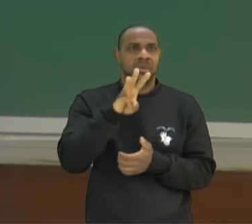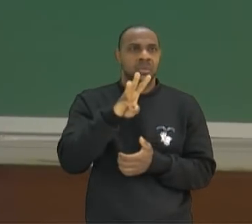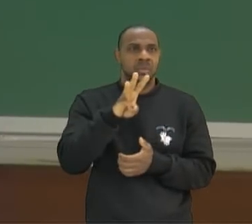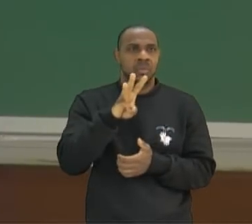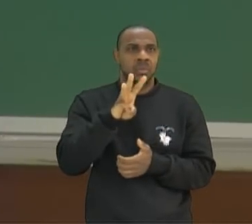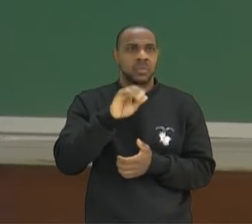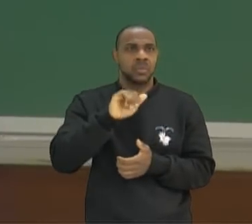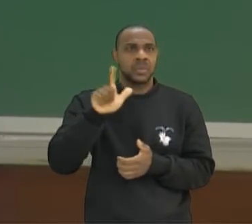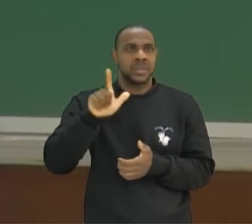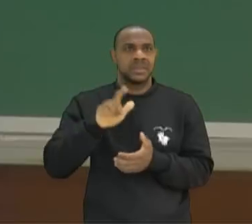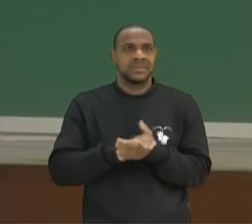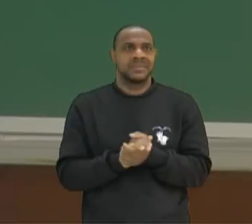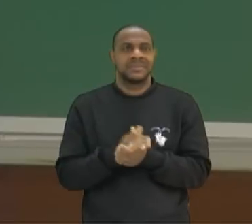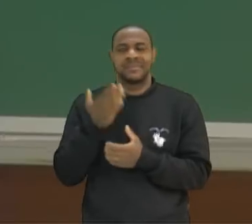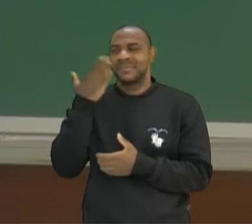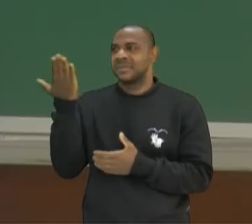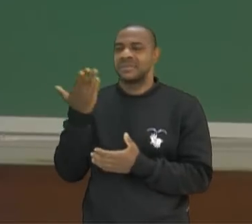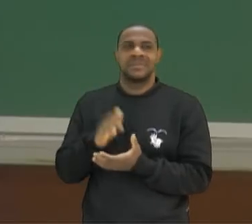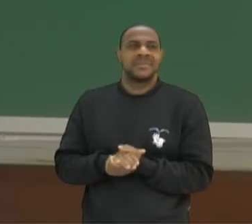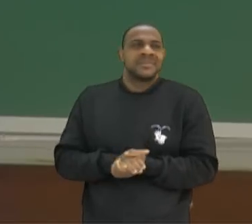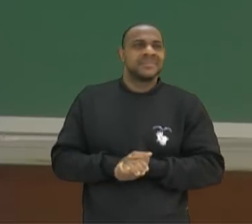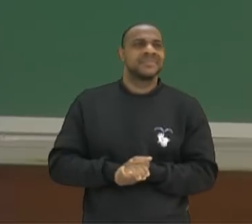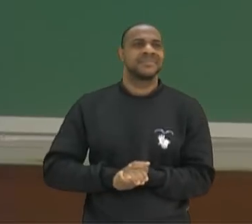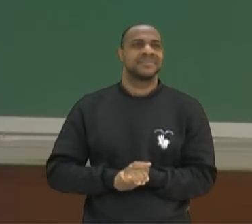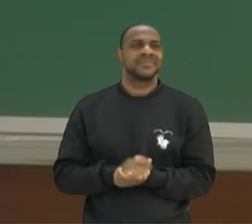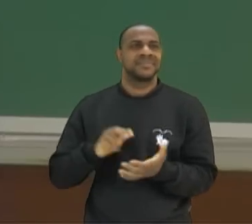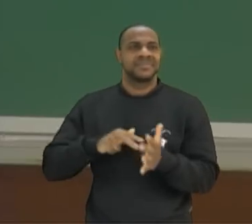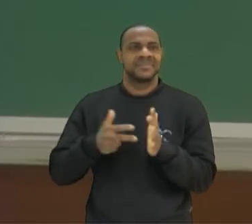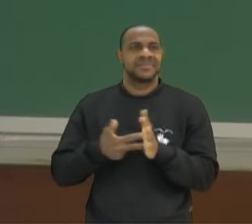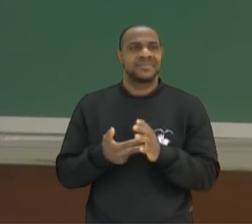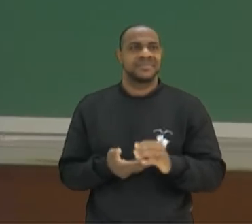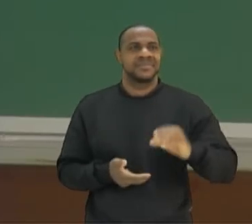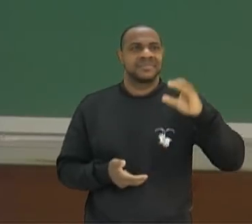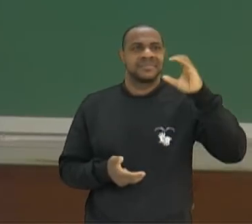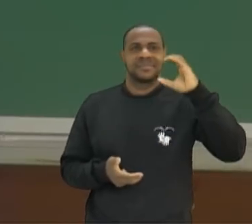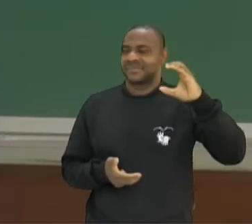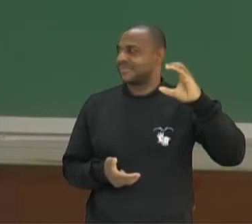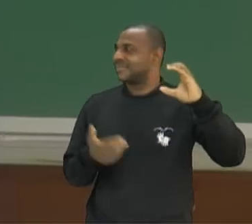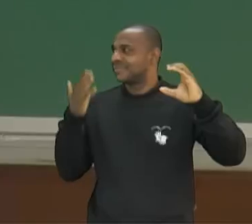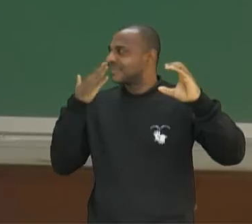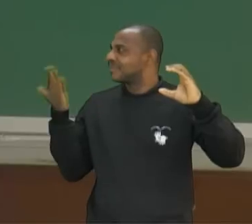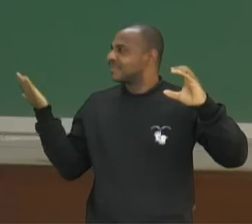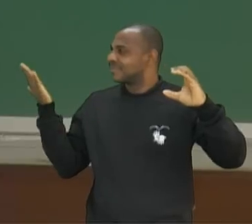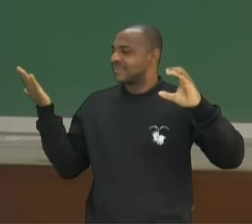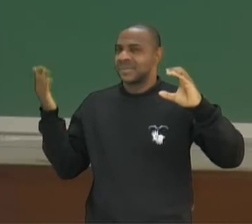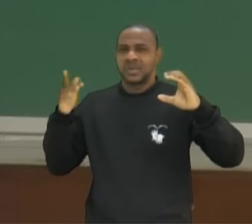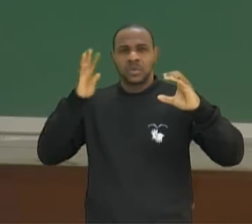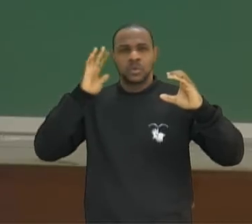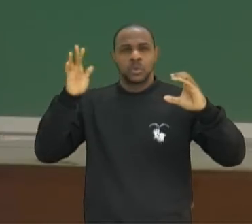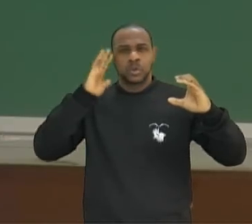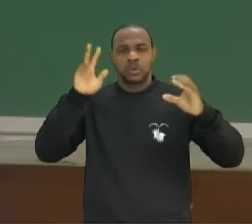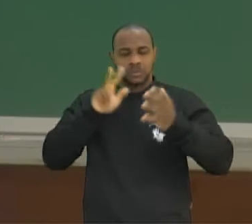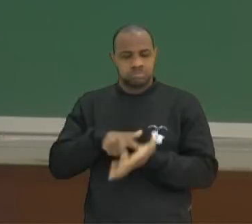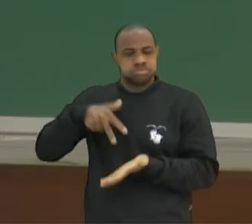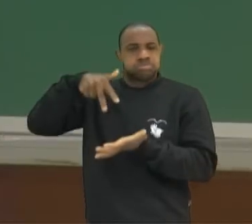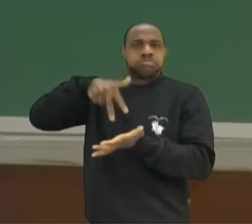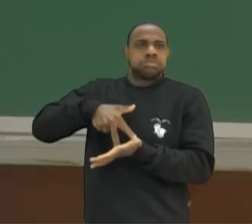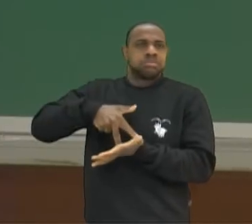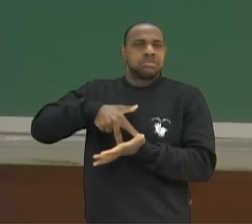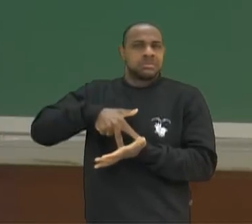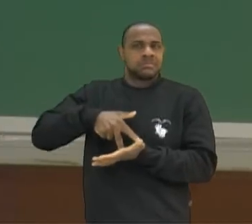significa erguer. Very good. Eu tenho um sonho que um dia a nação irá se erguer, né?